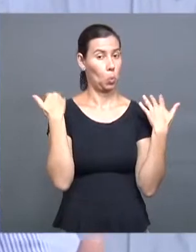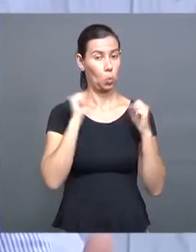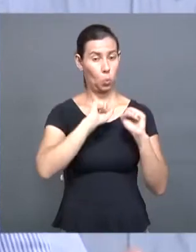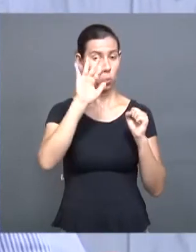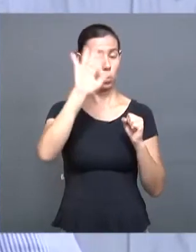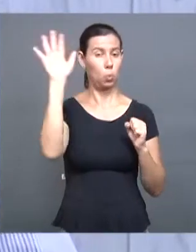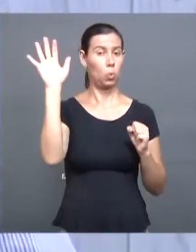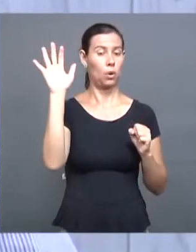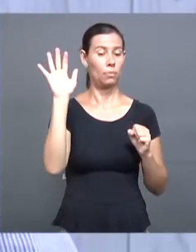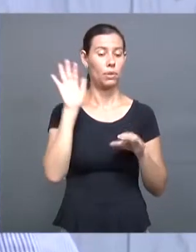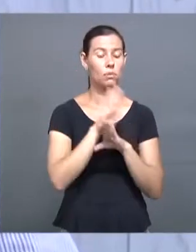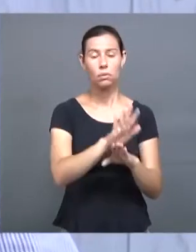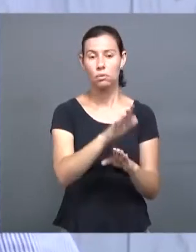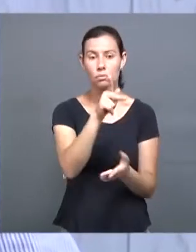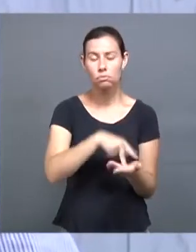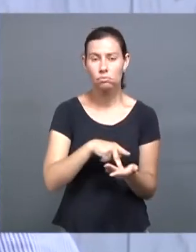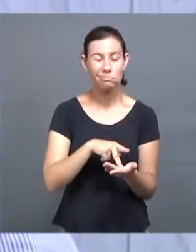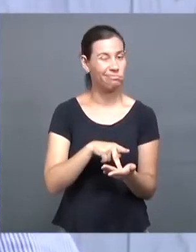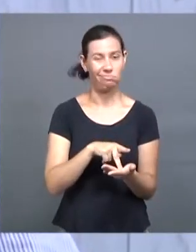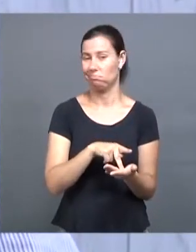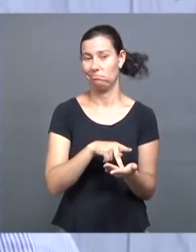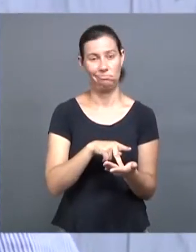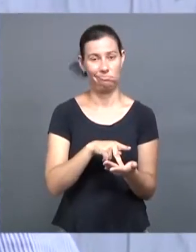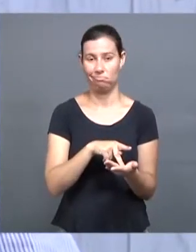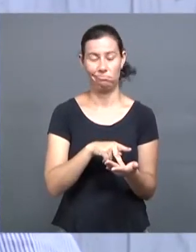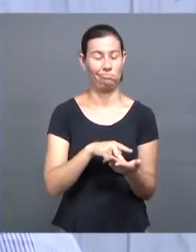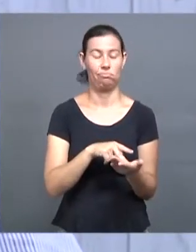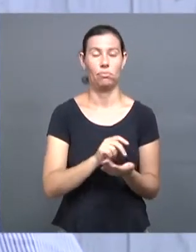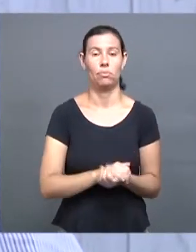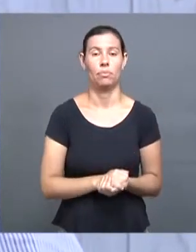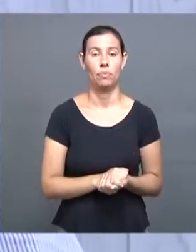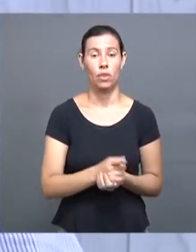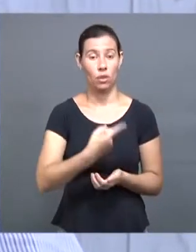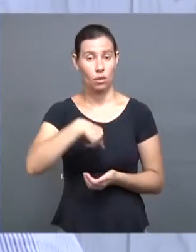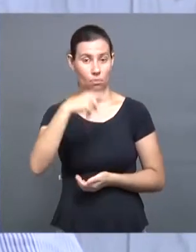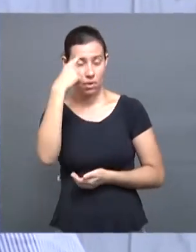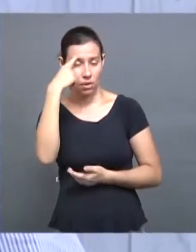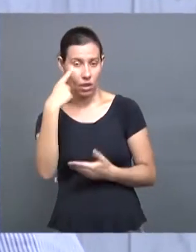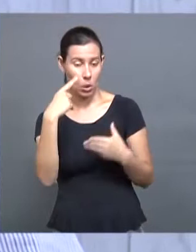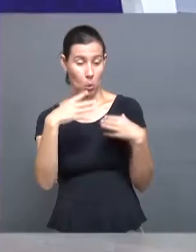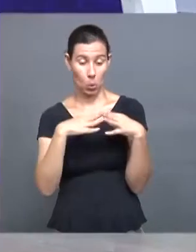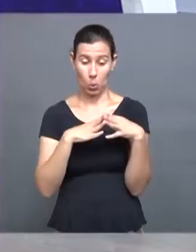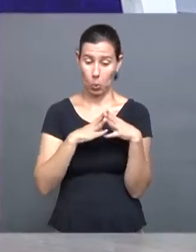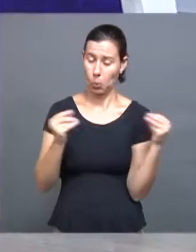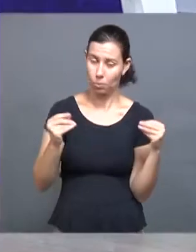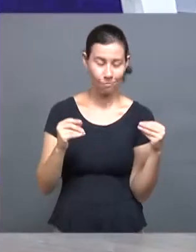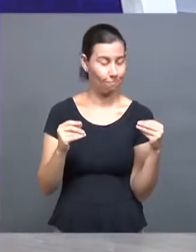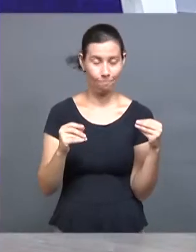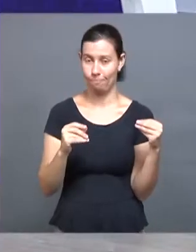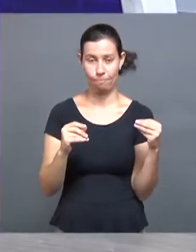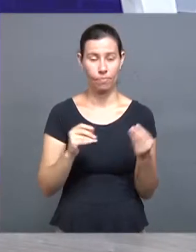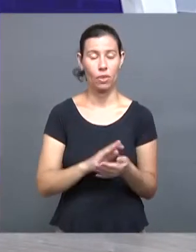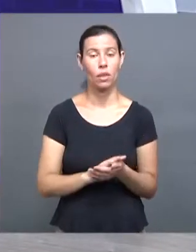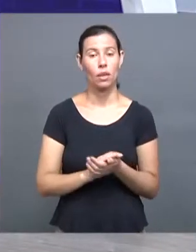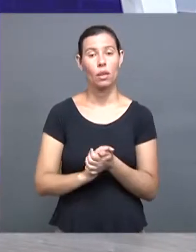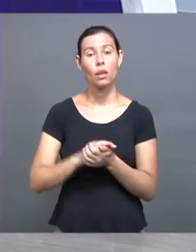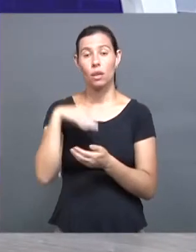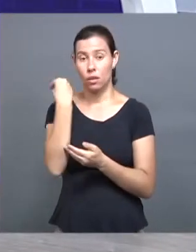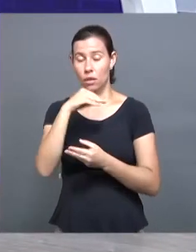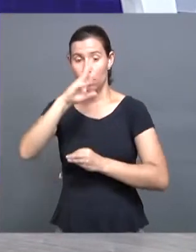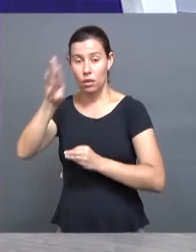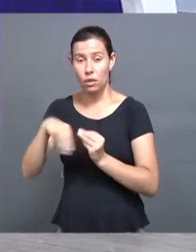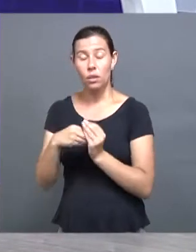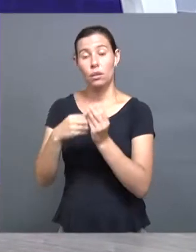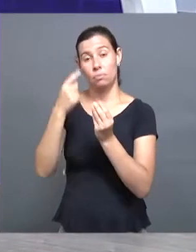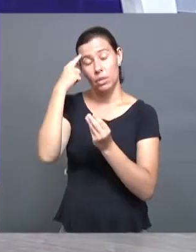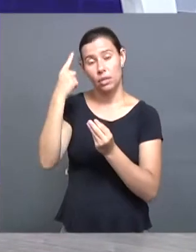um benefício efetivo para o paciente. A gente não pode pensar em cura. Só aproveitando que o Dr. Lauro falou